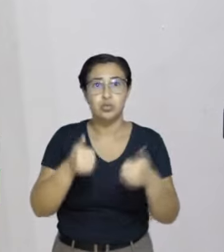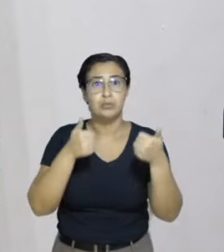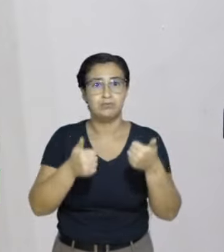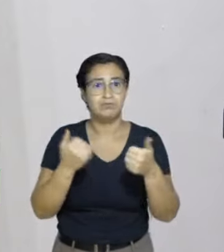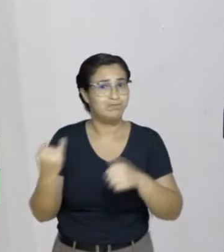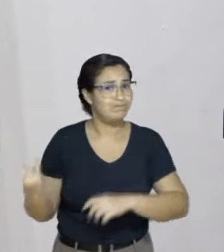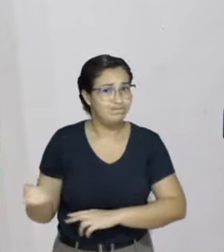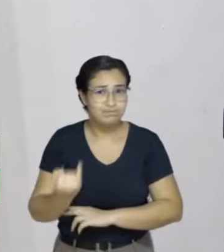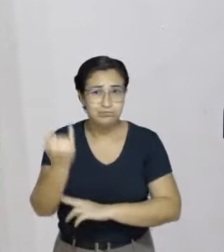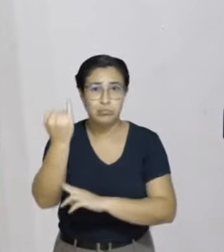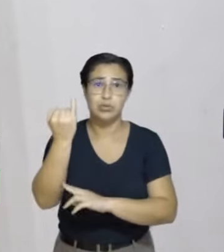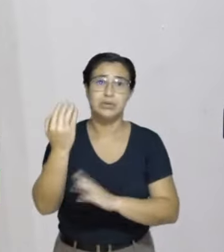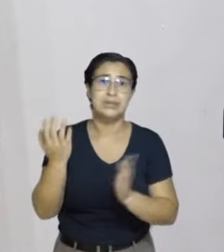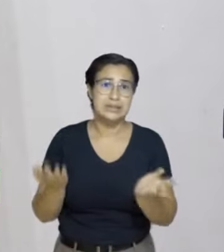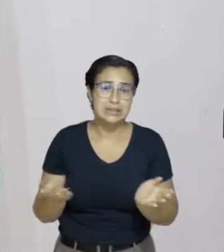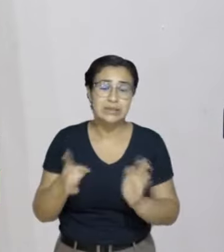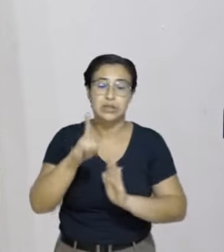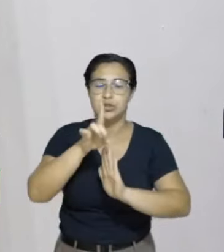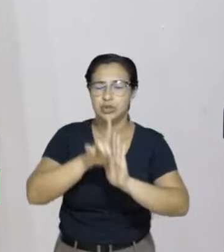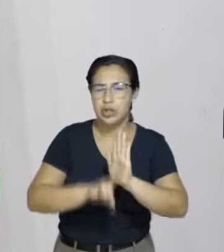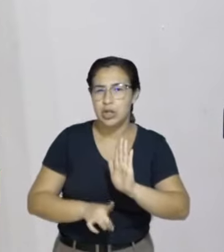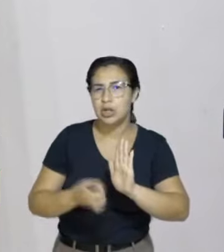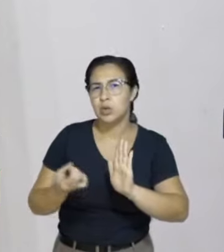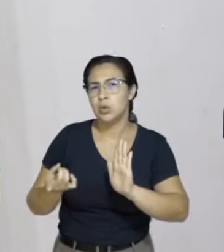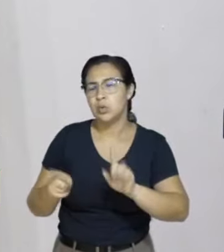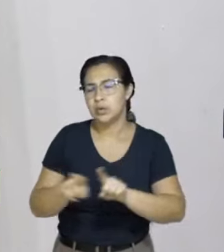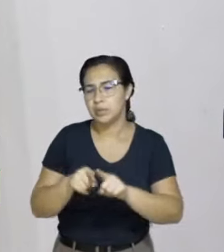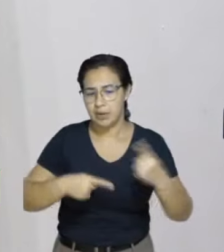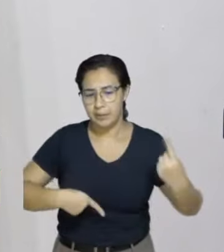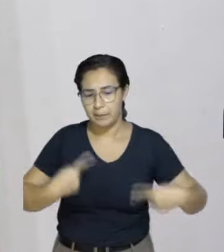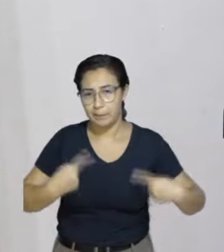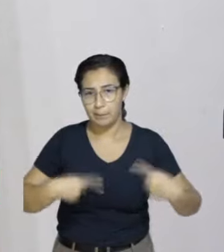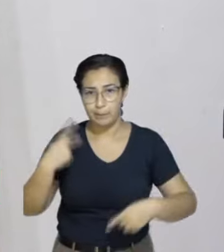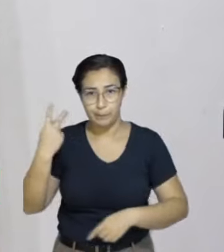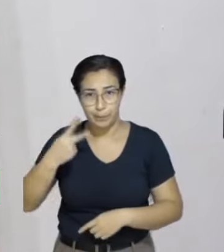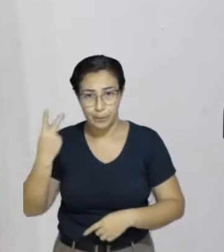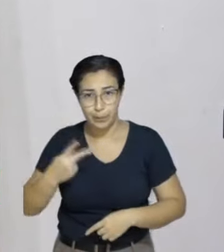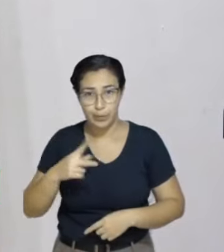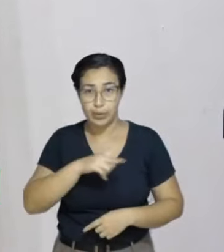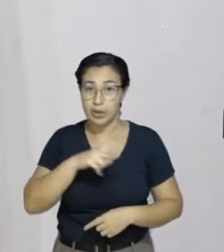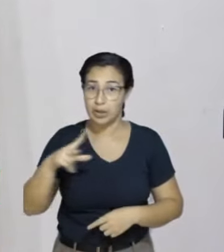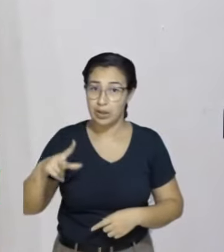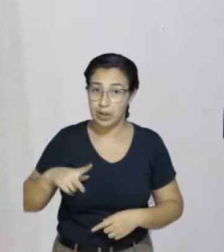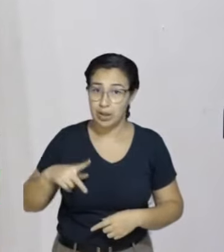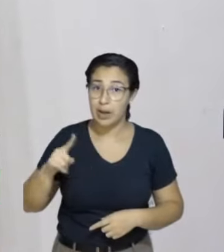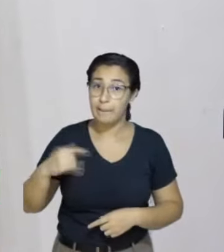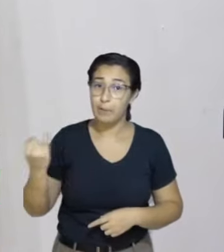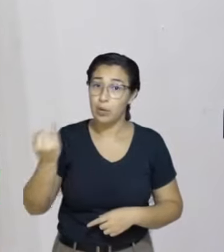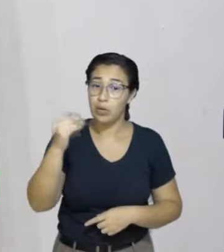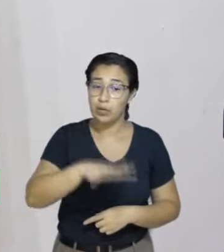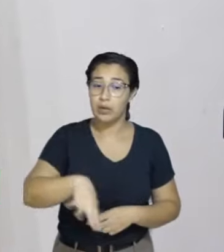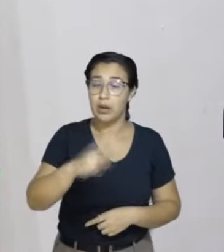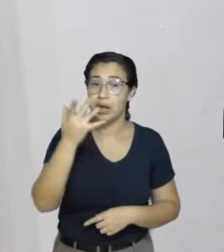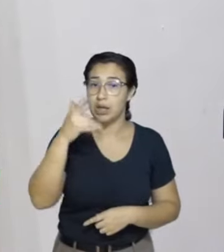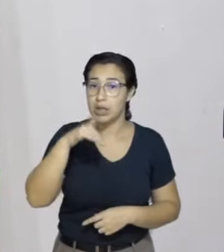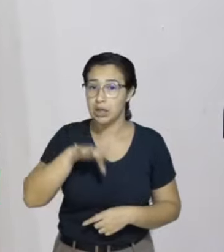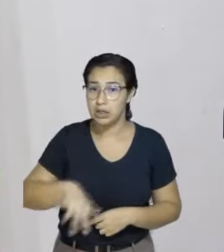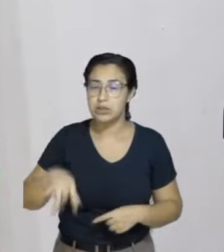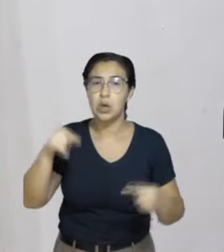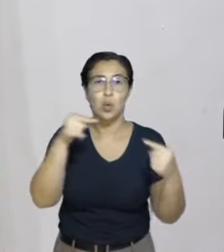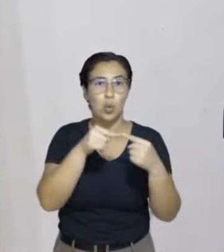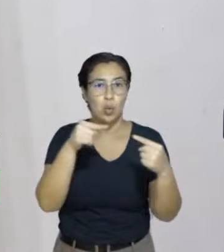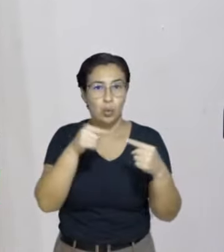para a efetivação de direitos e políticas públicas tão essenciais às crianças e que estão previstos